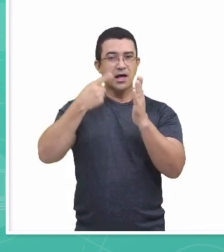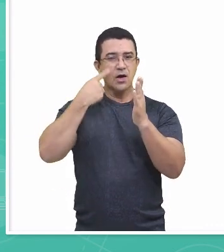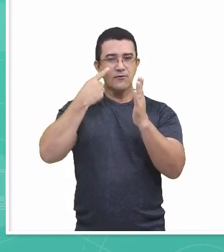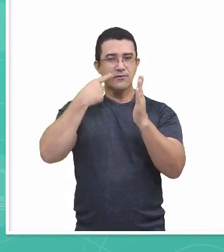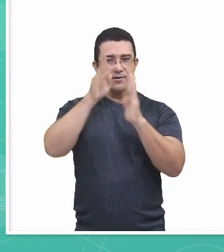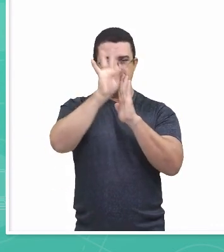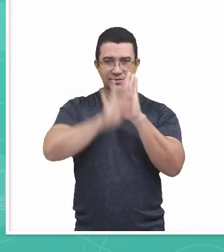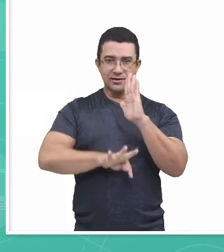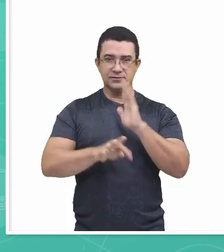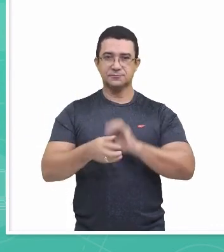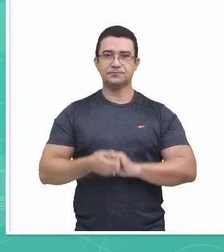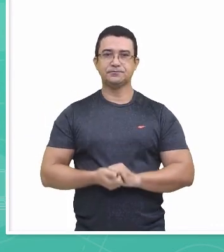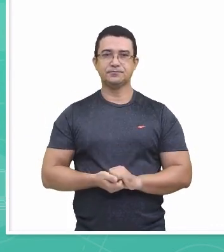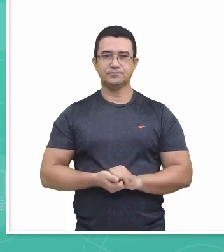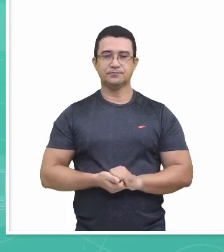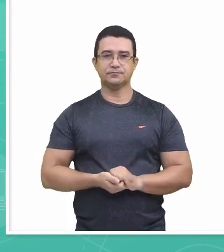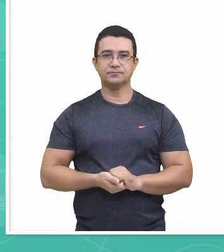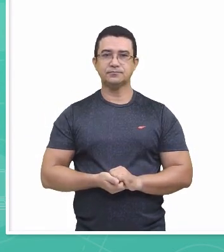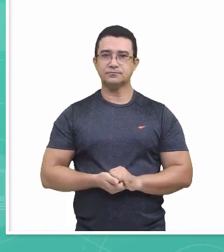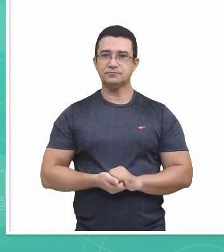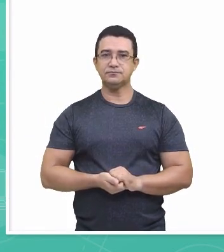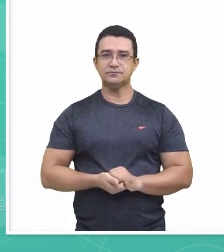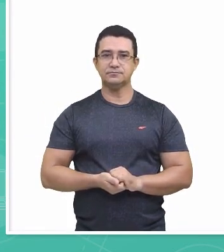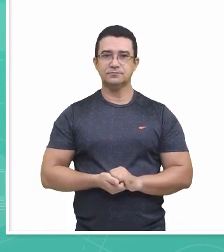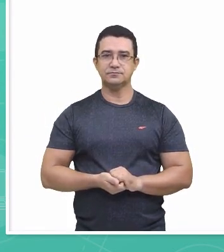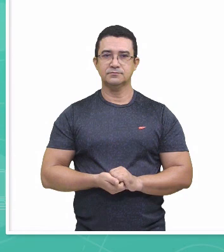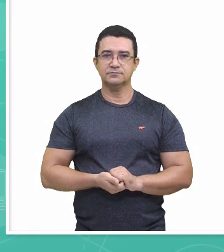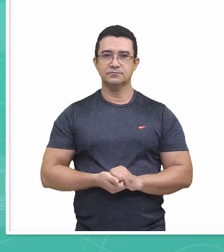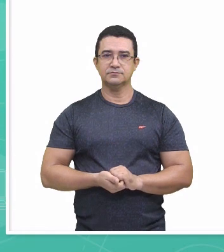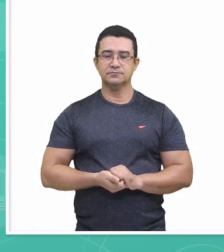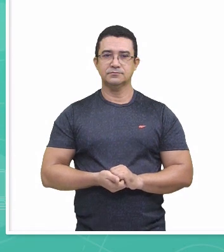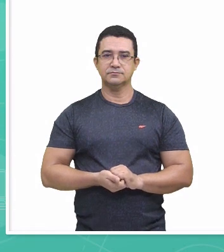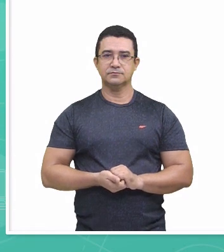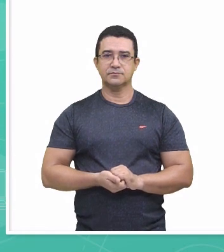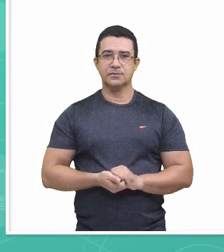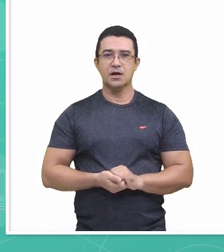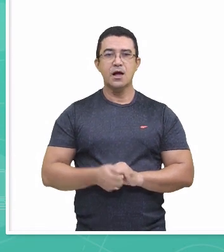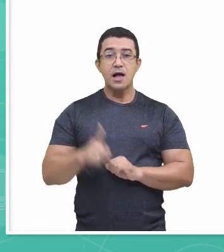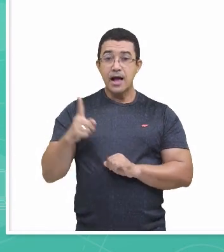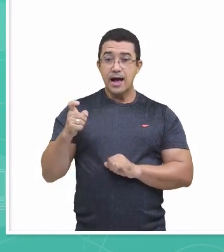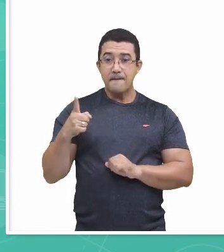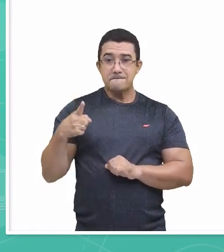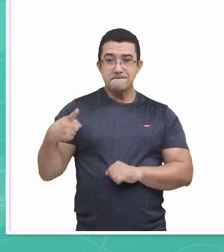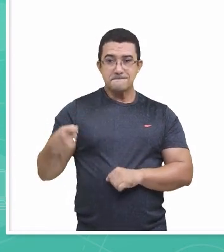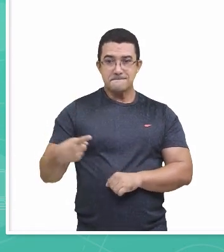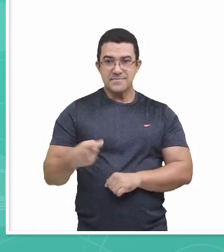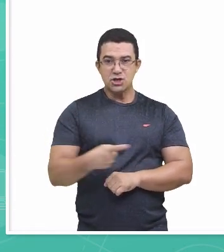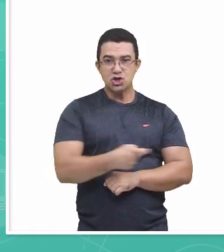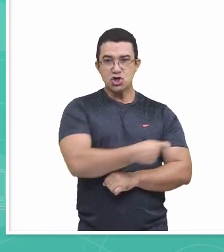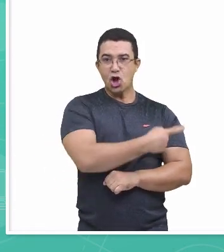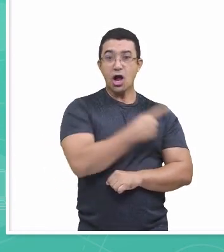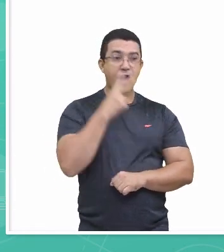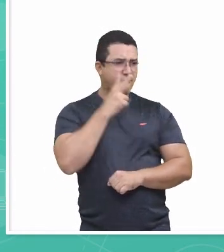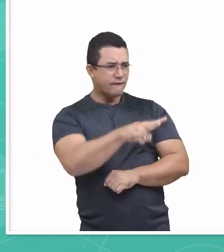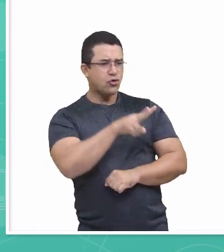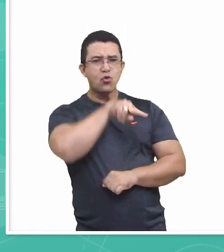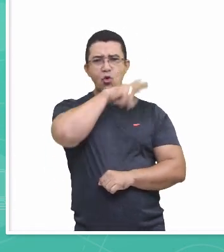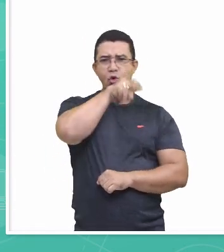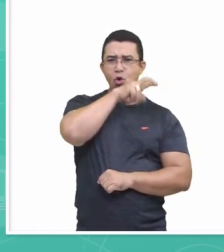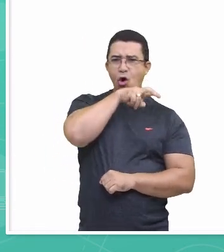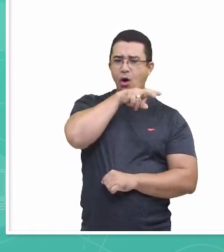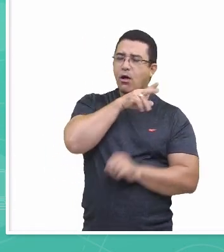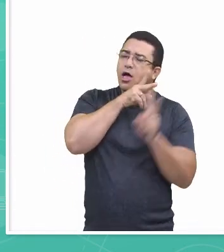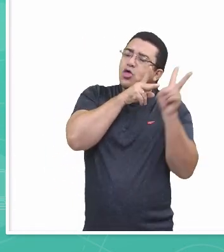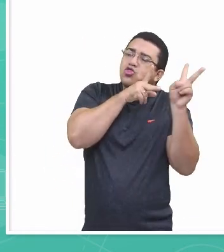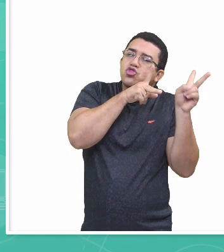passarmos para a segunda questão? Vamos ler o texto? Vamos ler o texto sim, olha só. A minhoca e a serpente. Uma minhoca viu uma serpente que dormia à